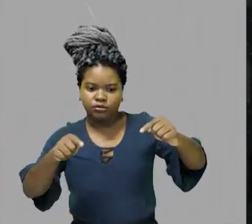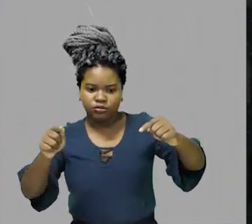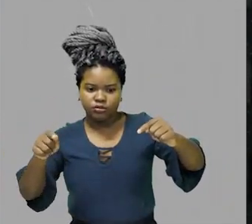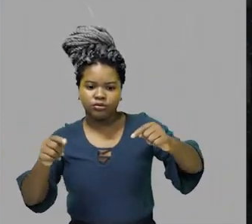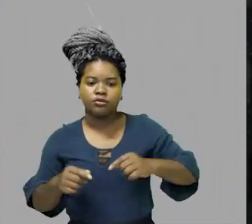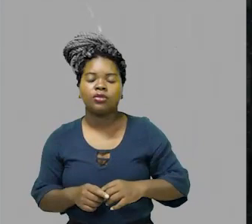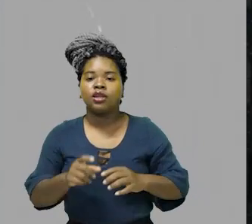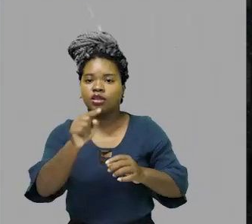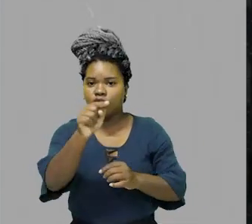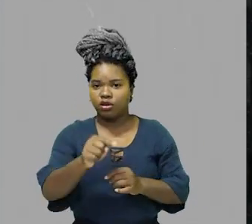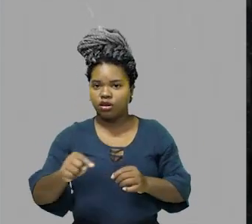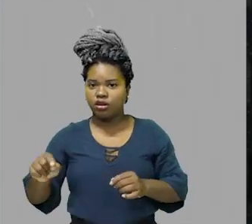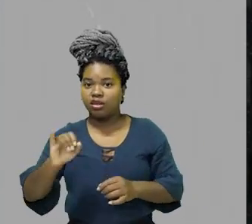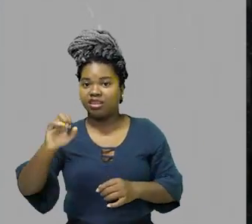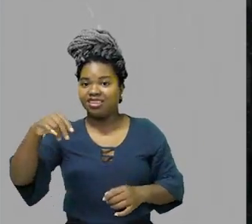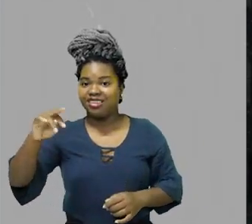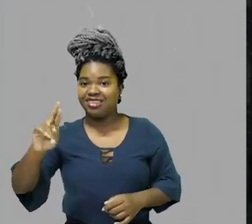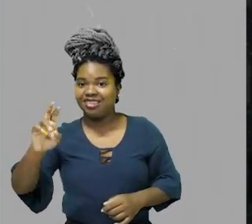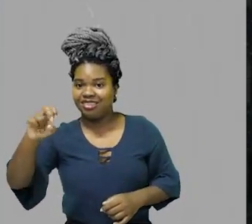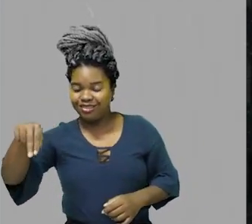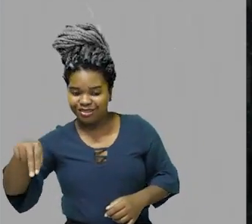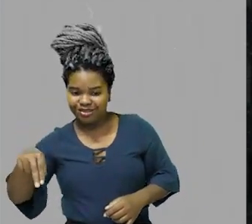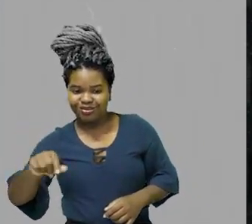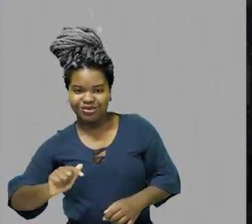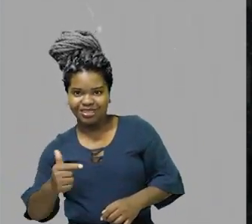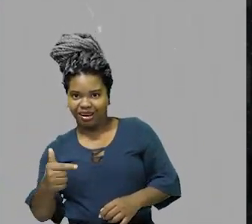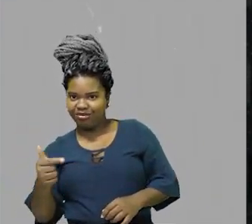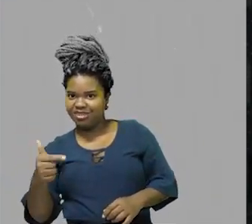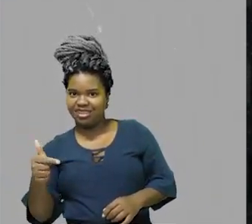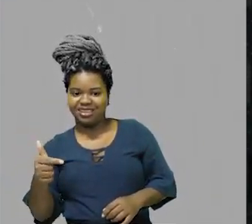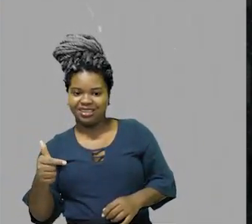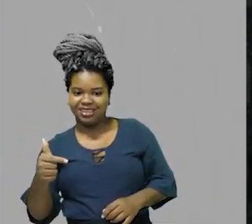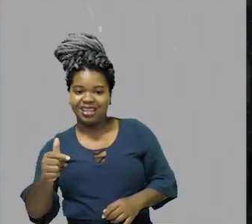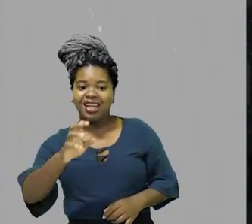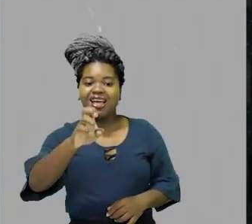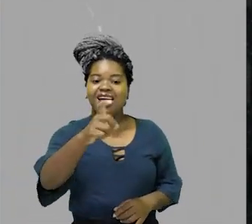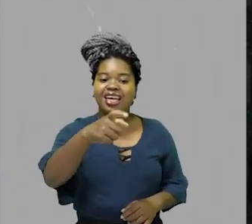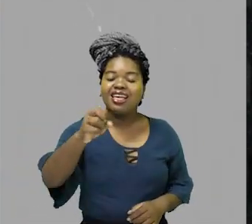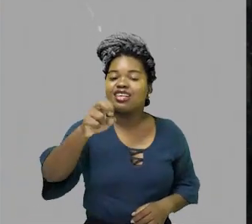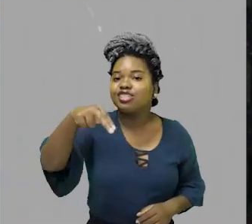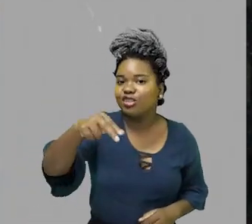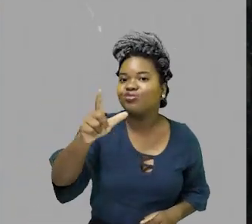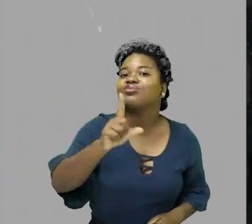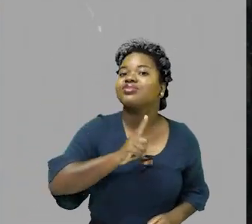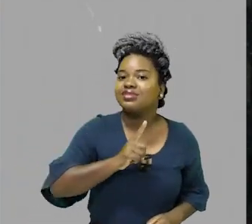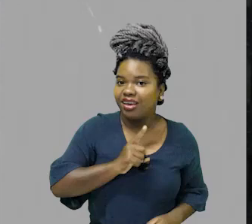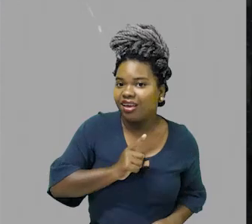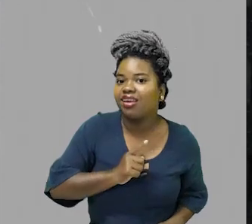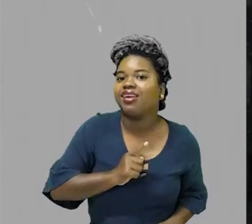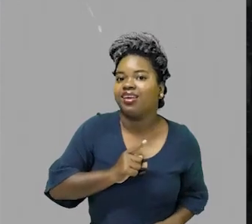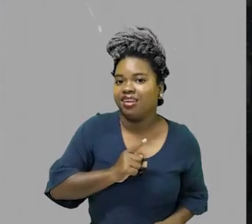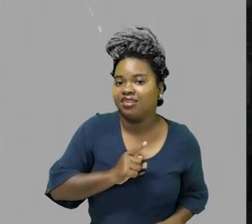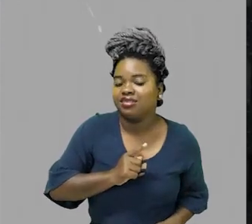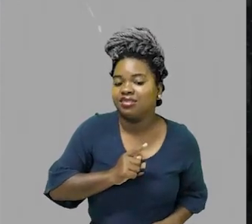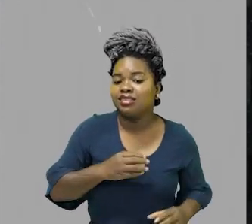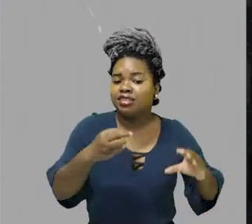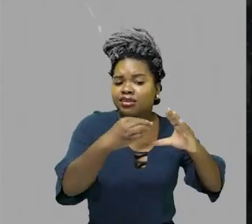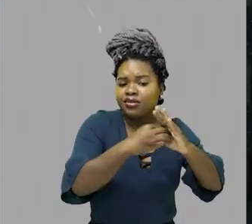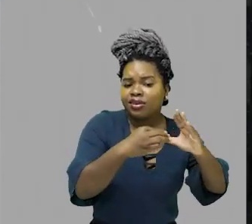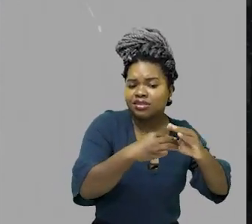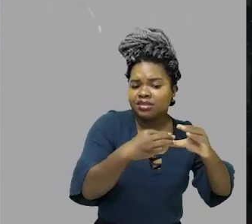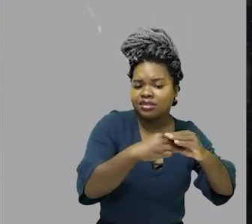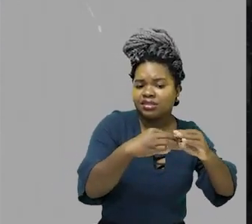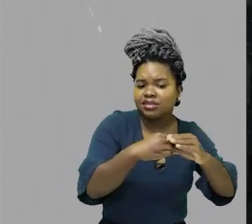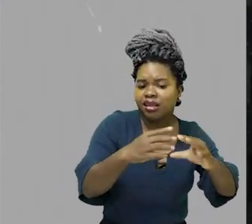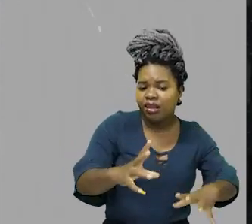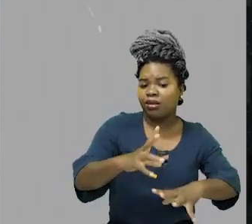genética. Então, quando o RNA ele é produzido, a célula ela pega tanto